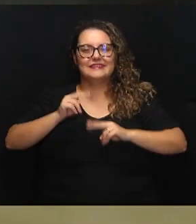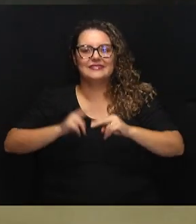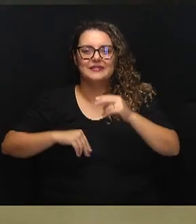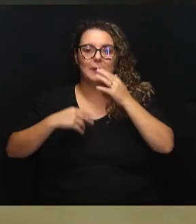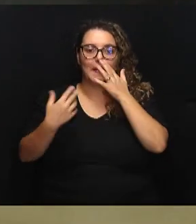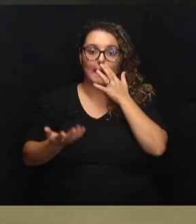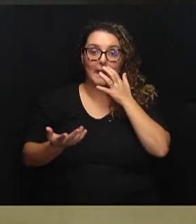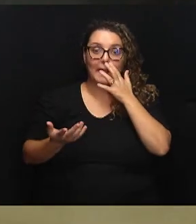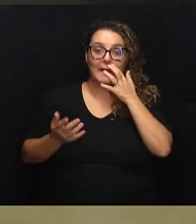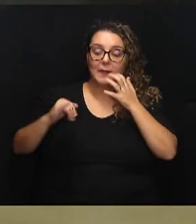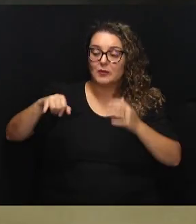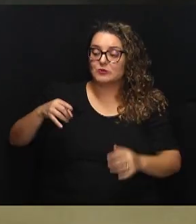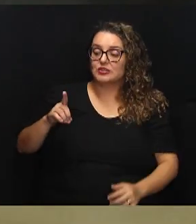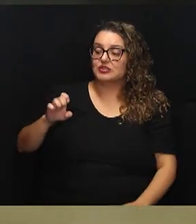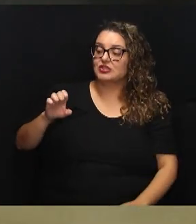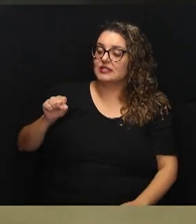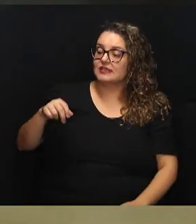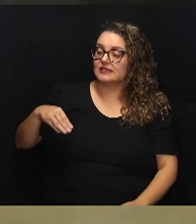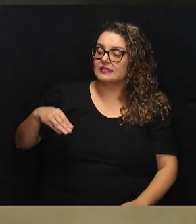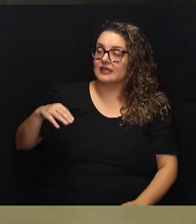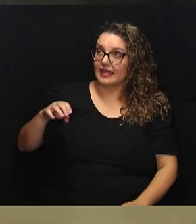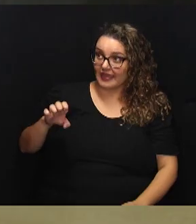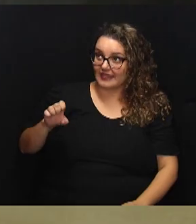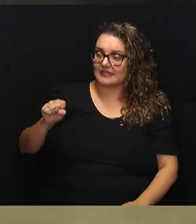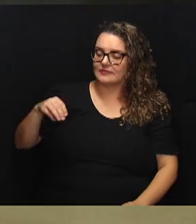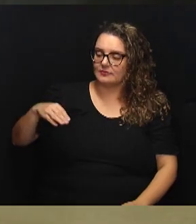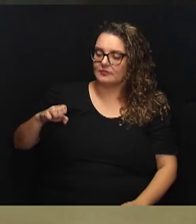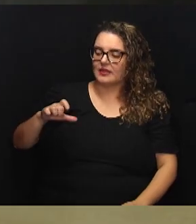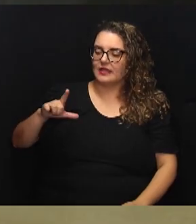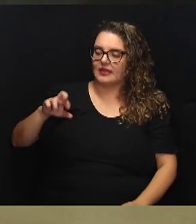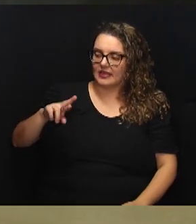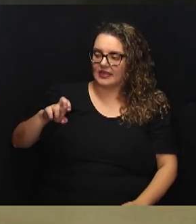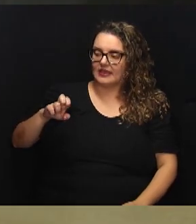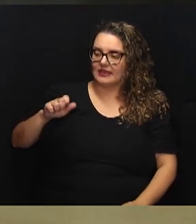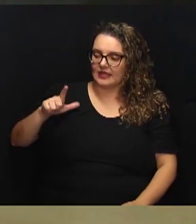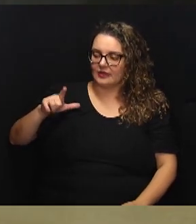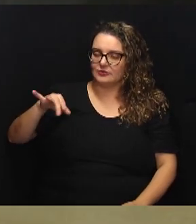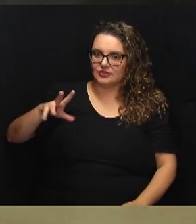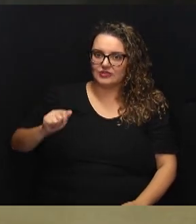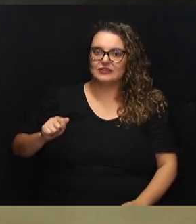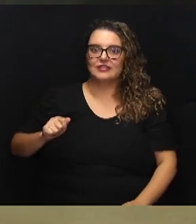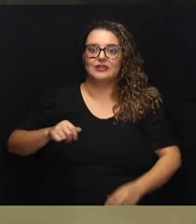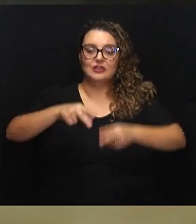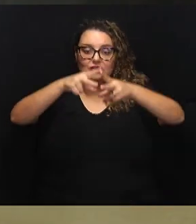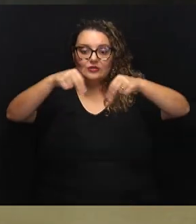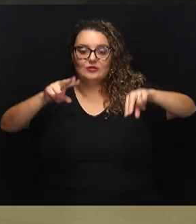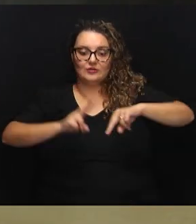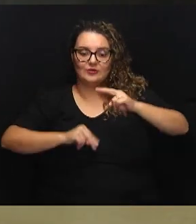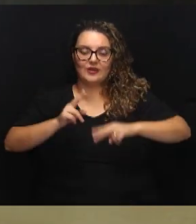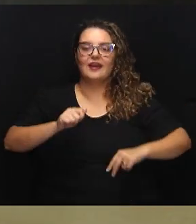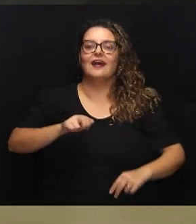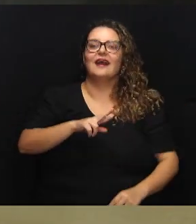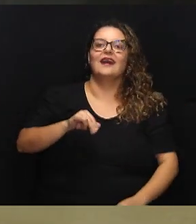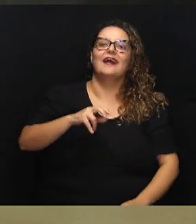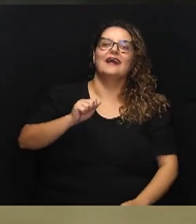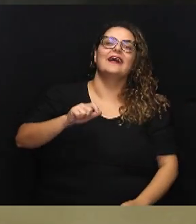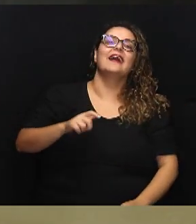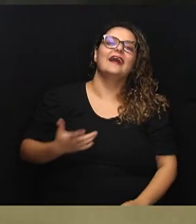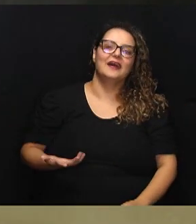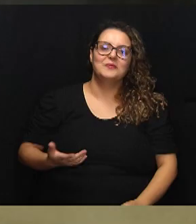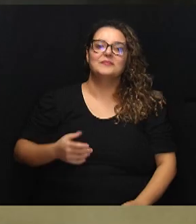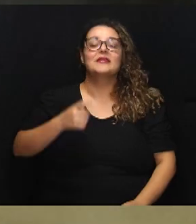Jardim Esmeraldina será palco da primeira festa junina Arraiá, em sexta, sábado